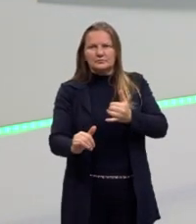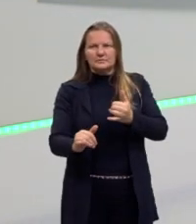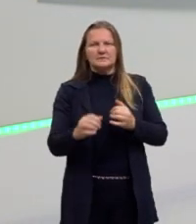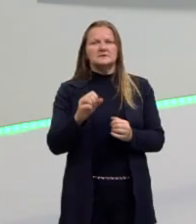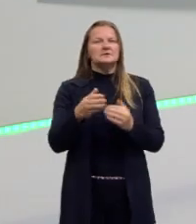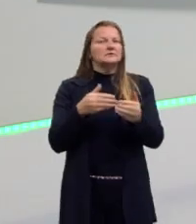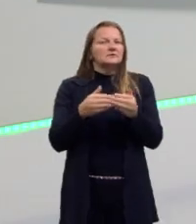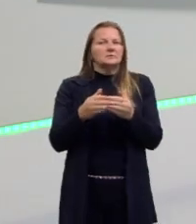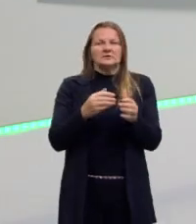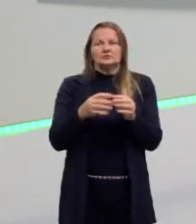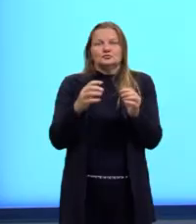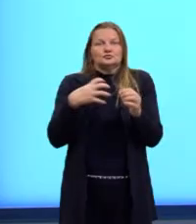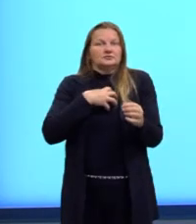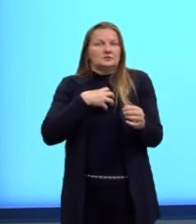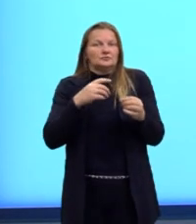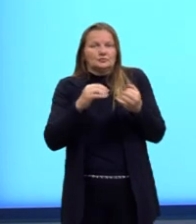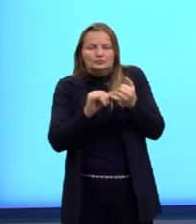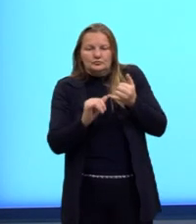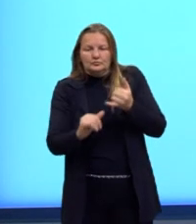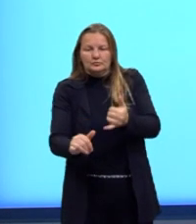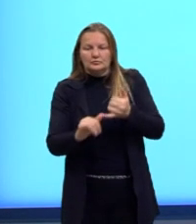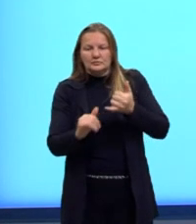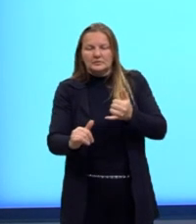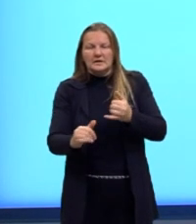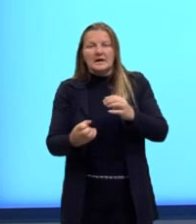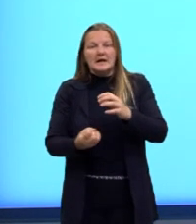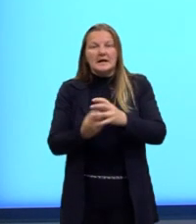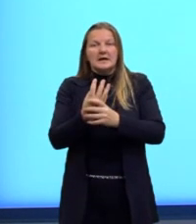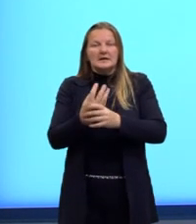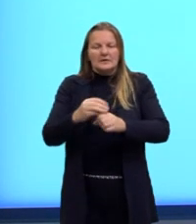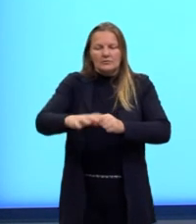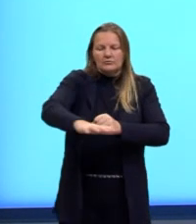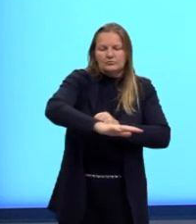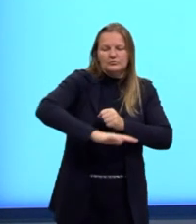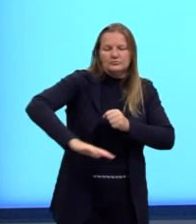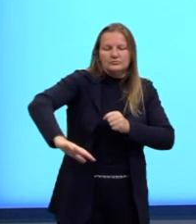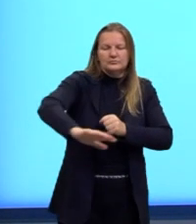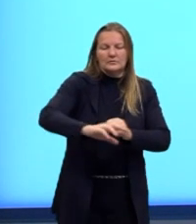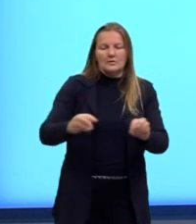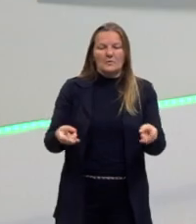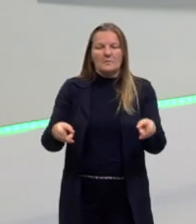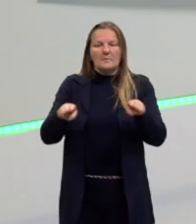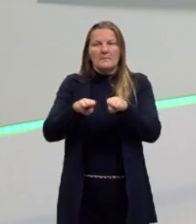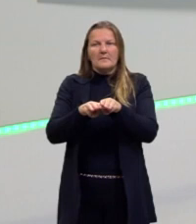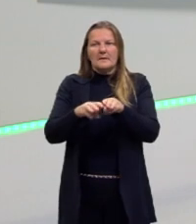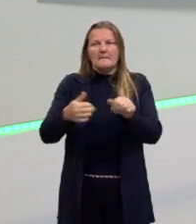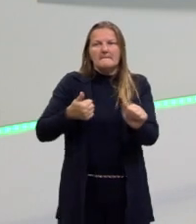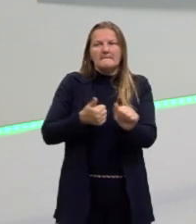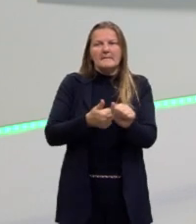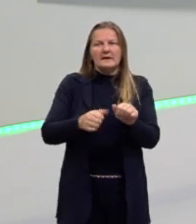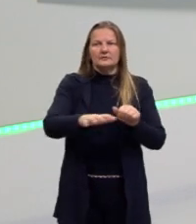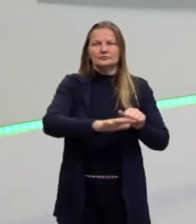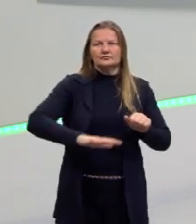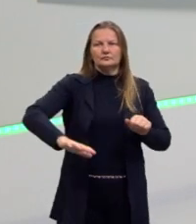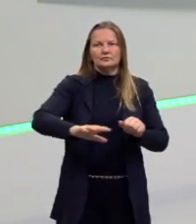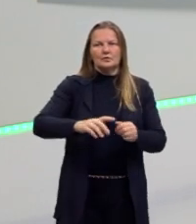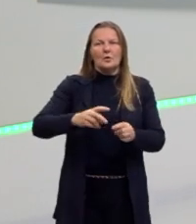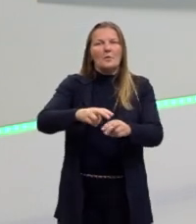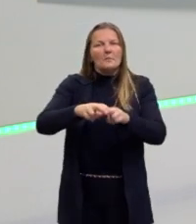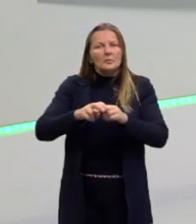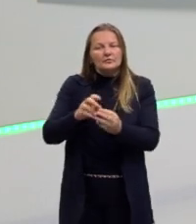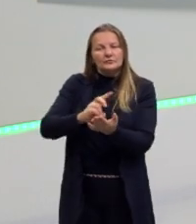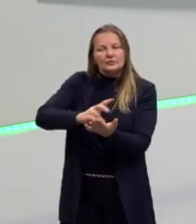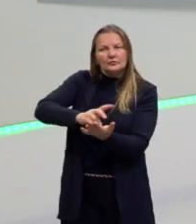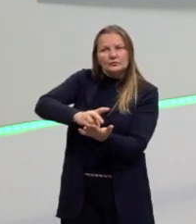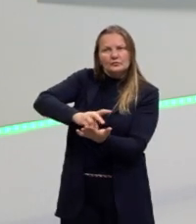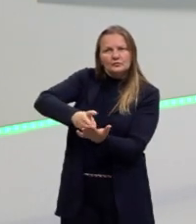do formato, né, ele vai ter, então, criar um campo magnético ao redor dele. Por isso, então, que a bússola era atraída, né,